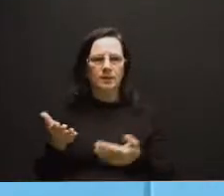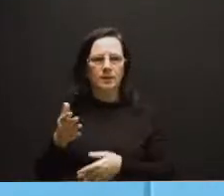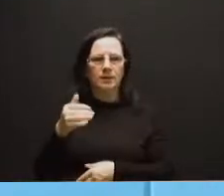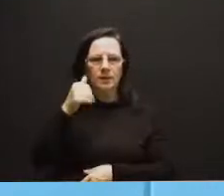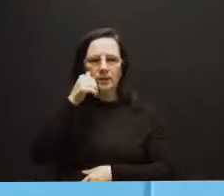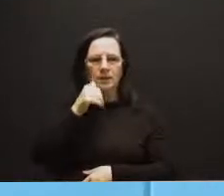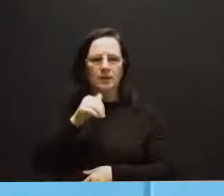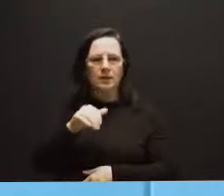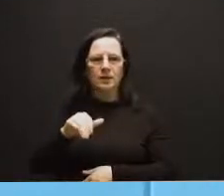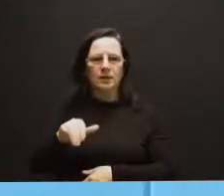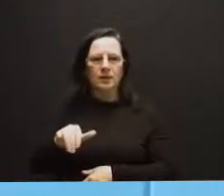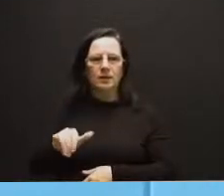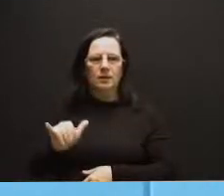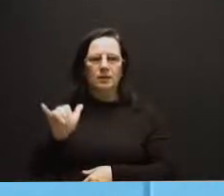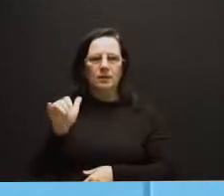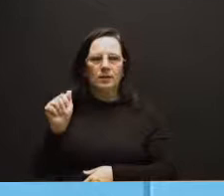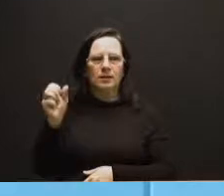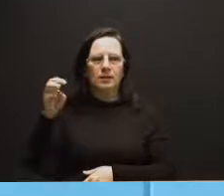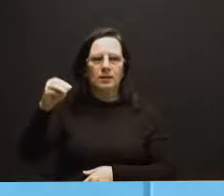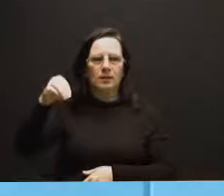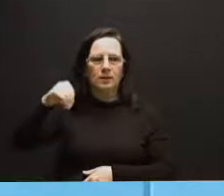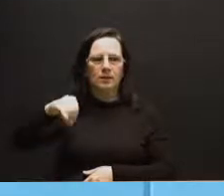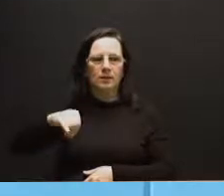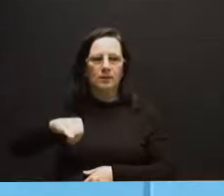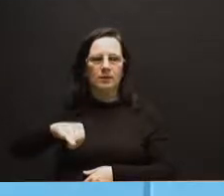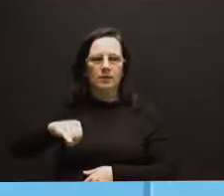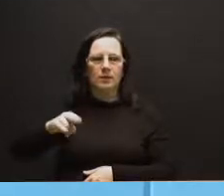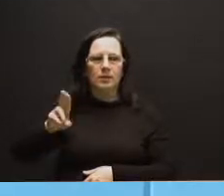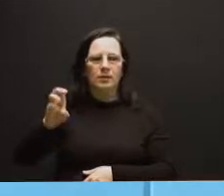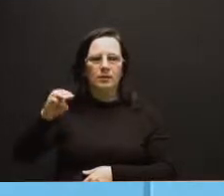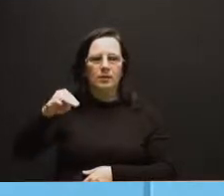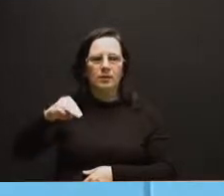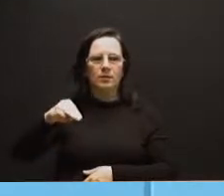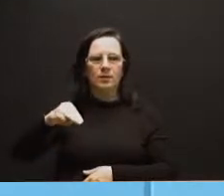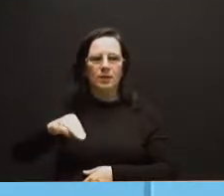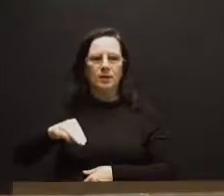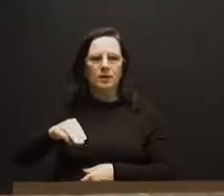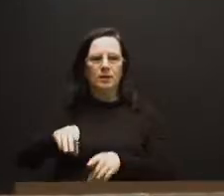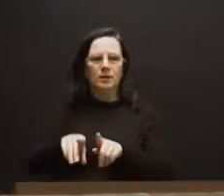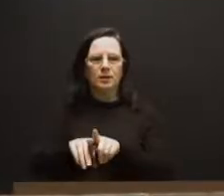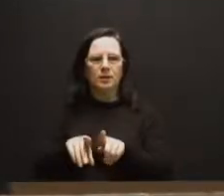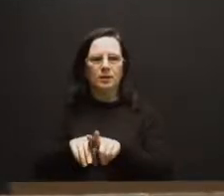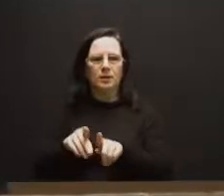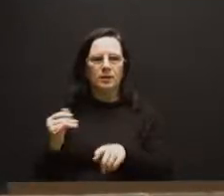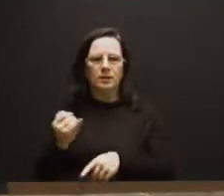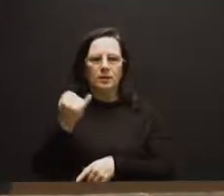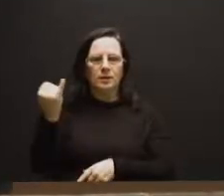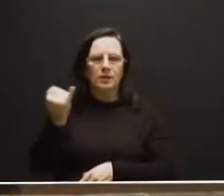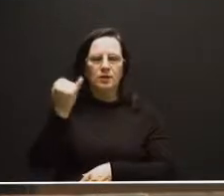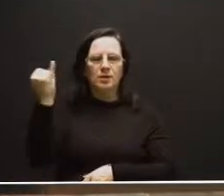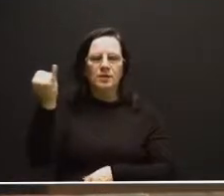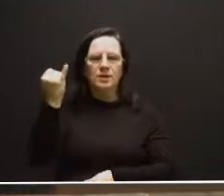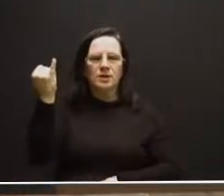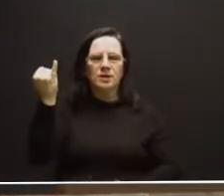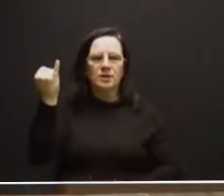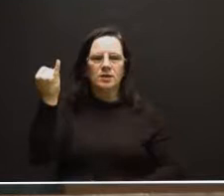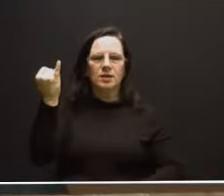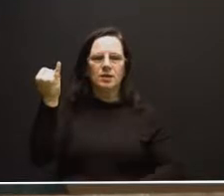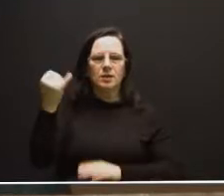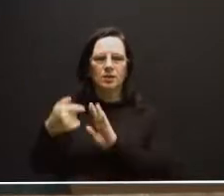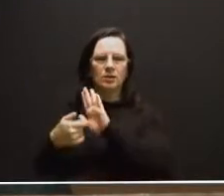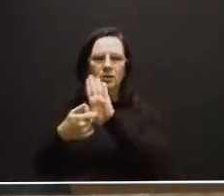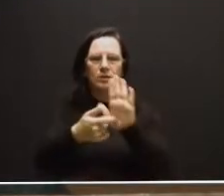foi o que teve o primeiro lugar mostrando né com isso mas o interessante é que mostra e tem mostrado com o